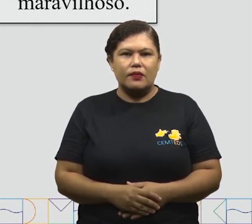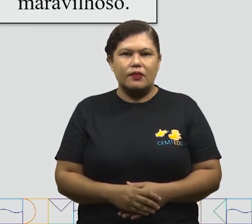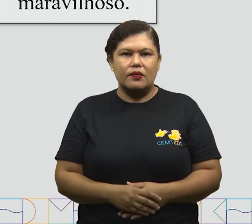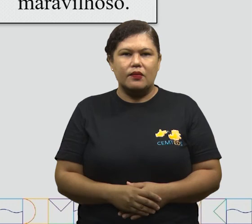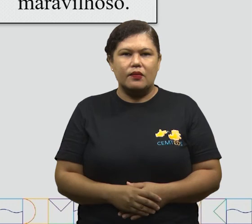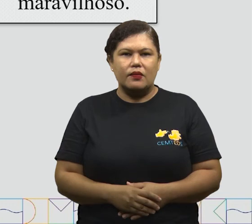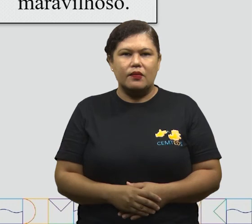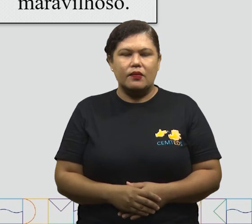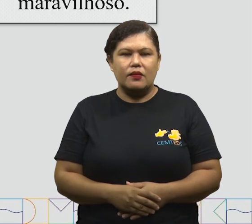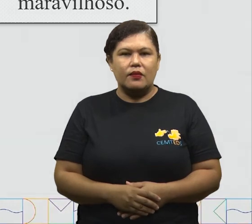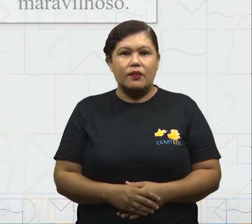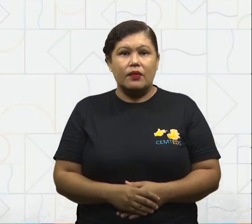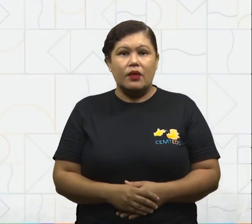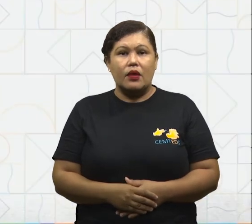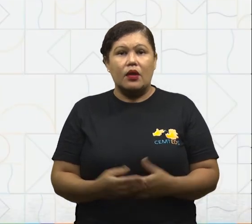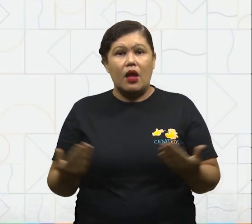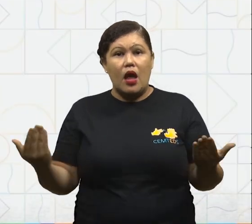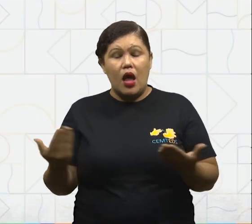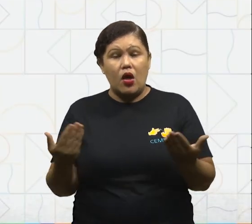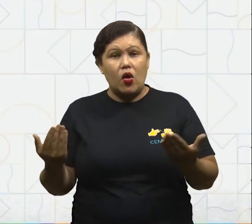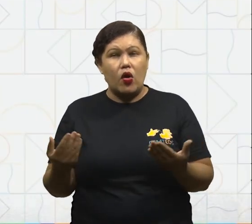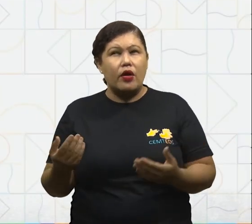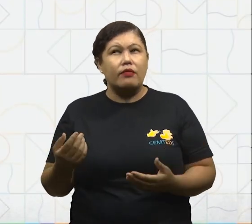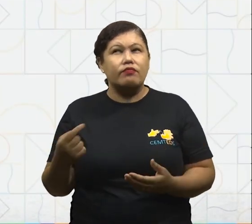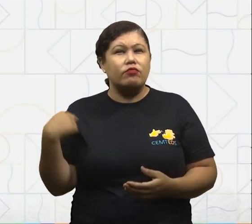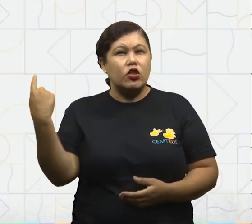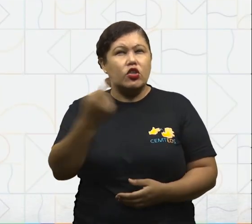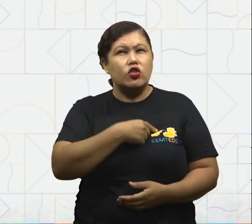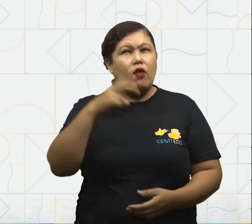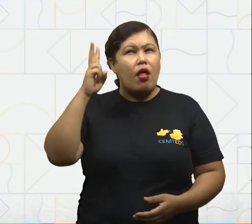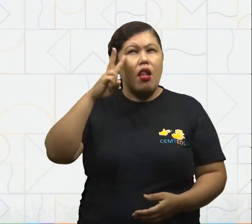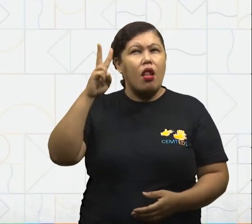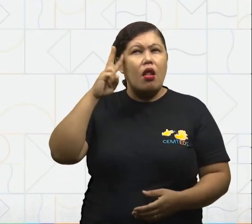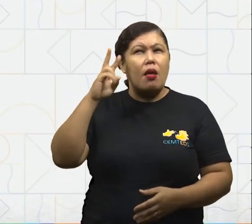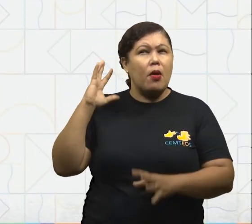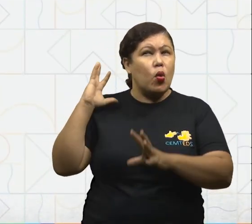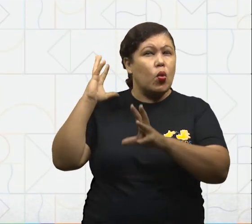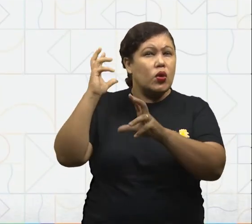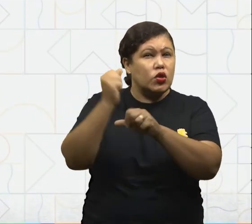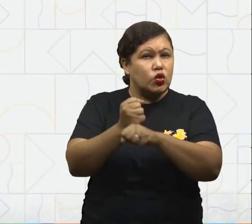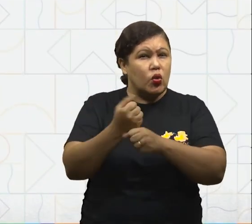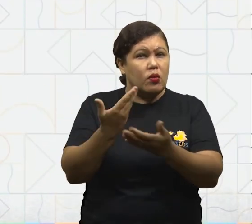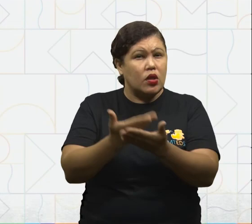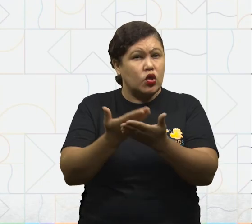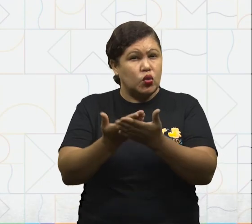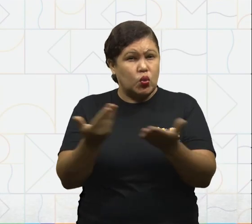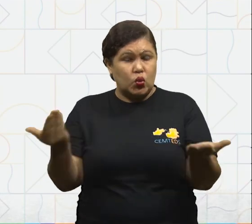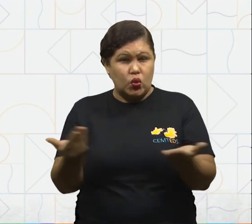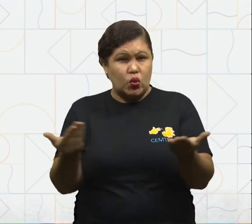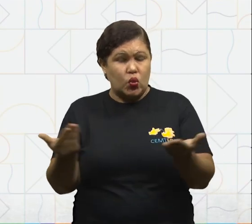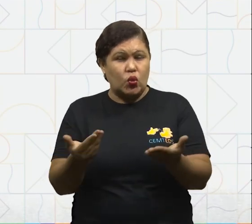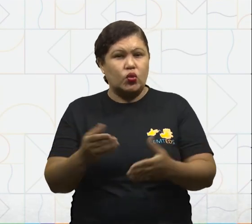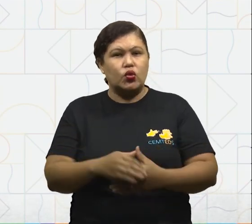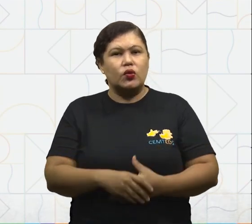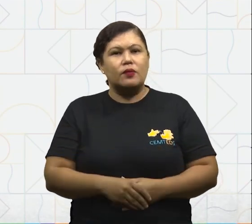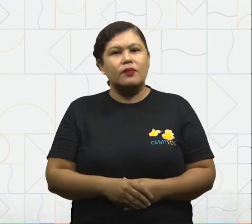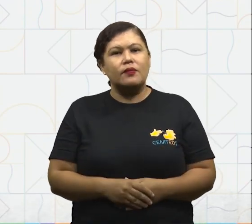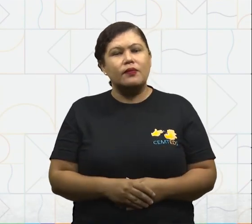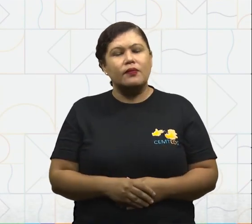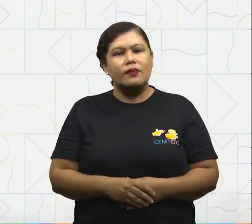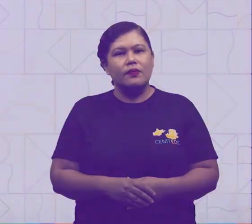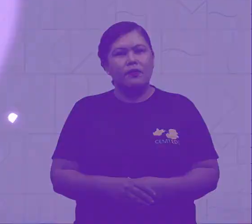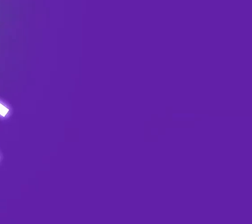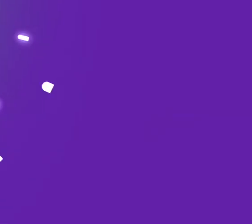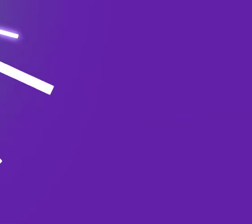começo do mês. Agora, vamos lembrar um pouco do que vimos na aula de hoje. Chegou a hora da